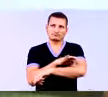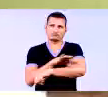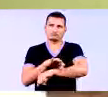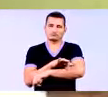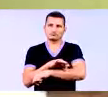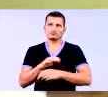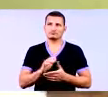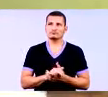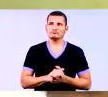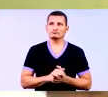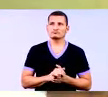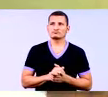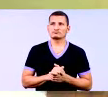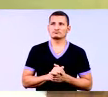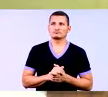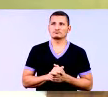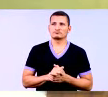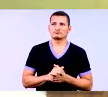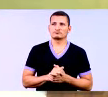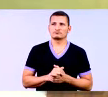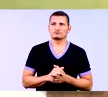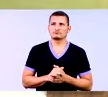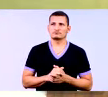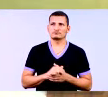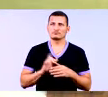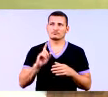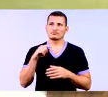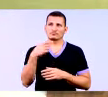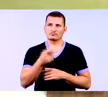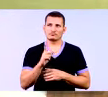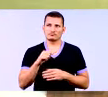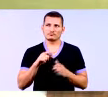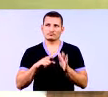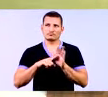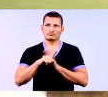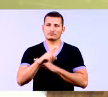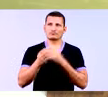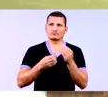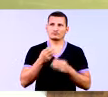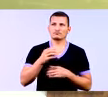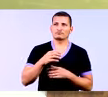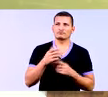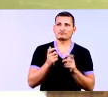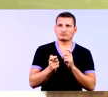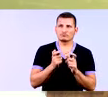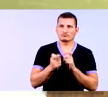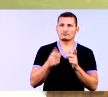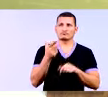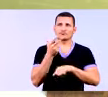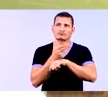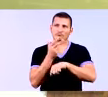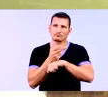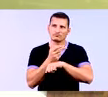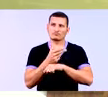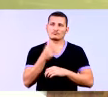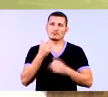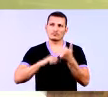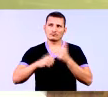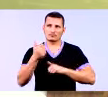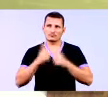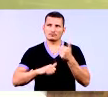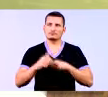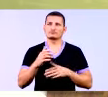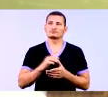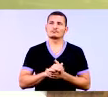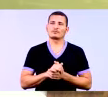próximo questionamento aqui é com relação a uma possibilidade de você trabalhar com jogos e vídeos de alta qualidade e alto processamento de dados,